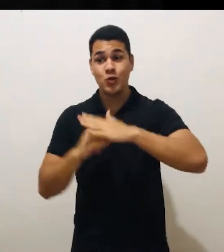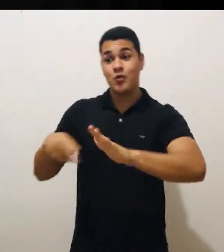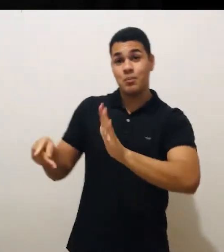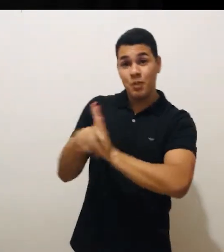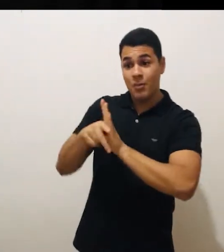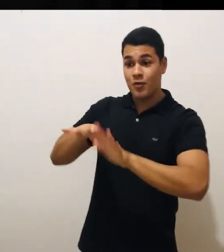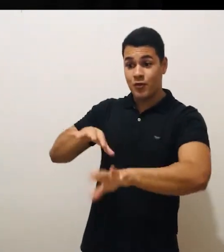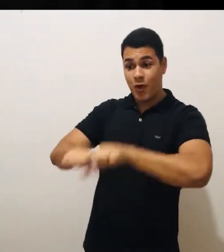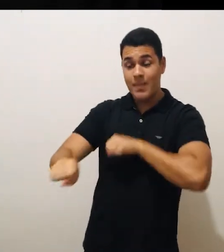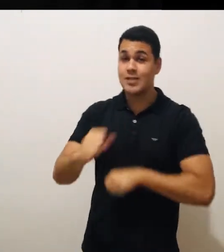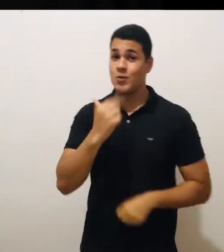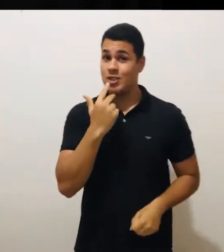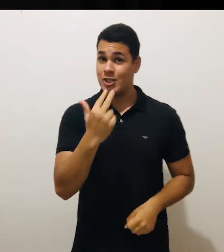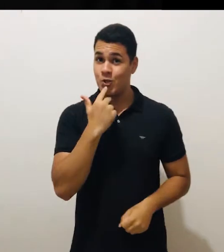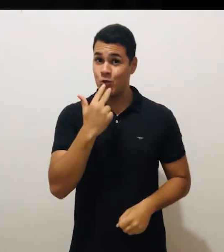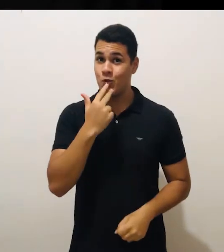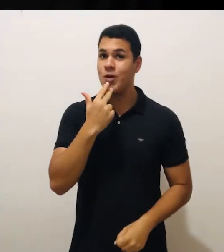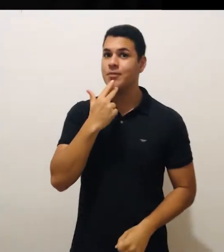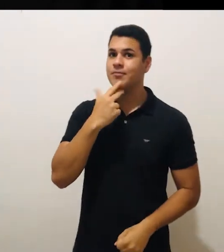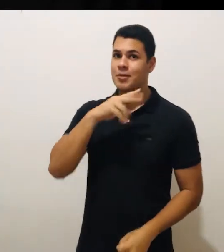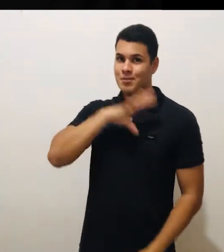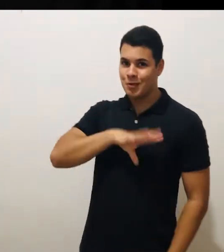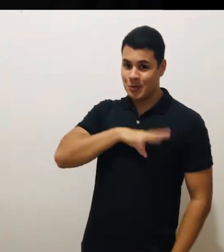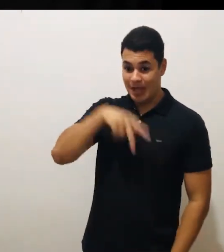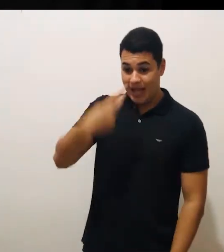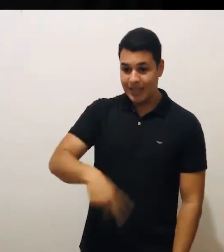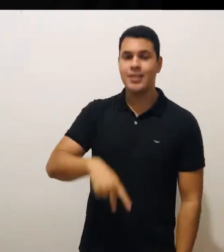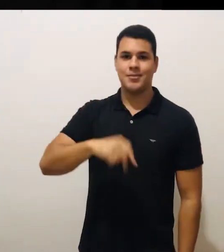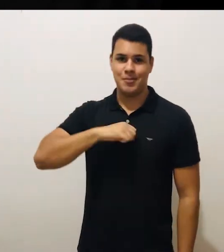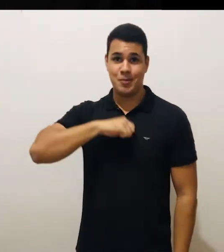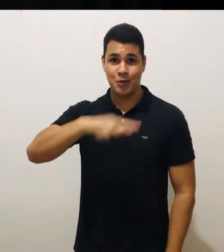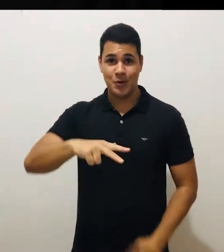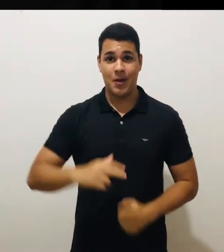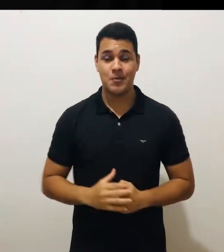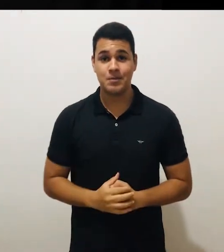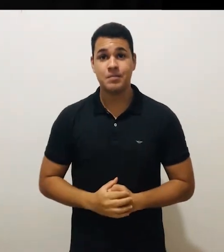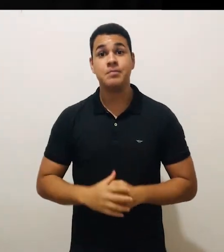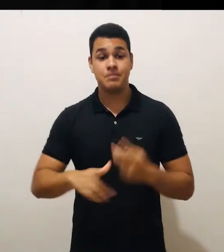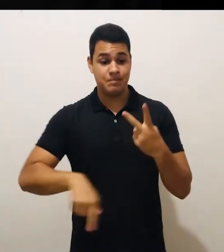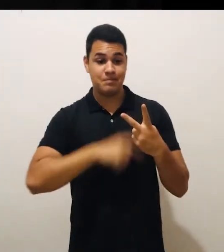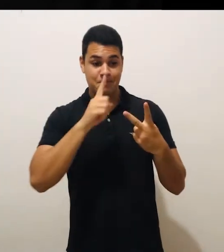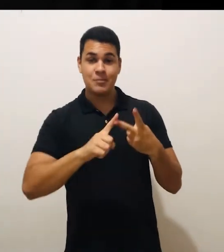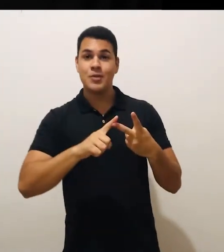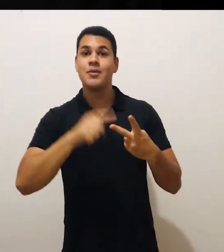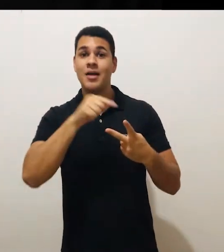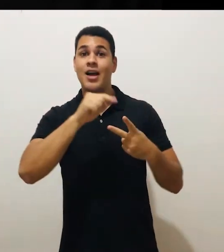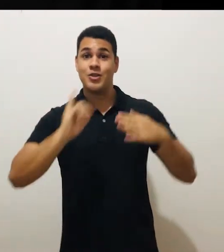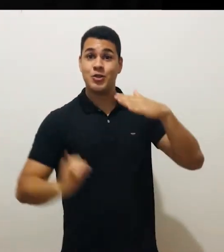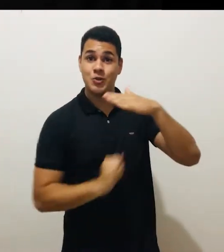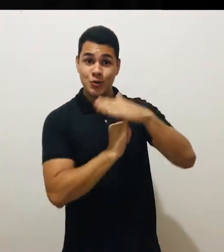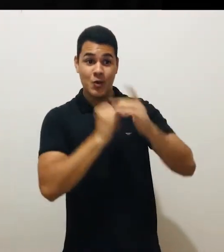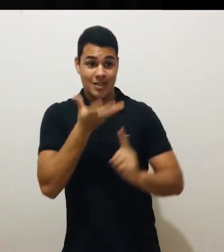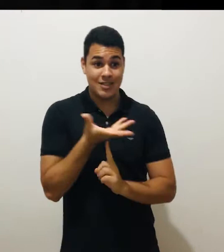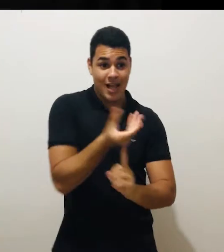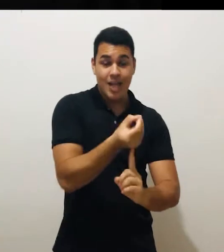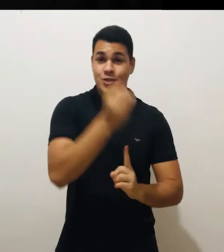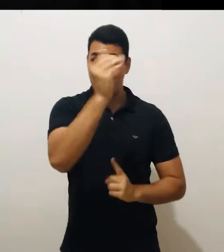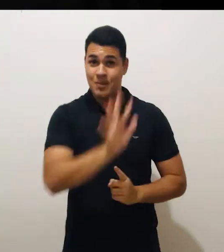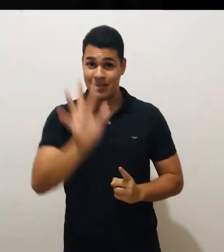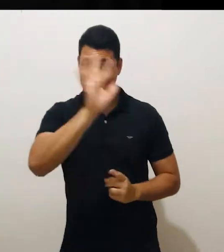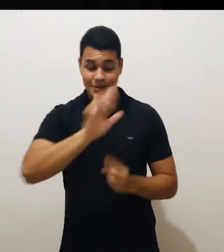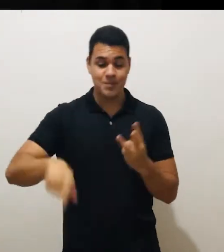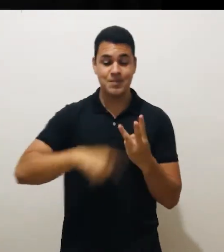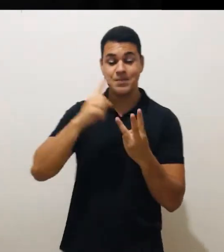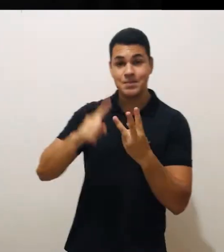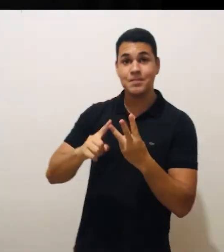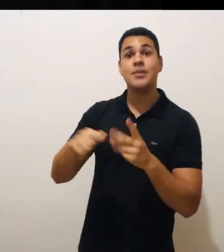Instituto de Formação dos Países da Língua Oficial Portuguesa de Portugal, a Fundação Nacional de